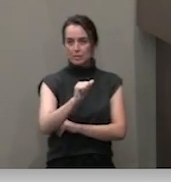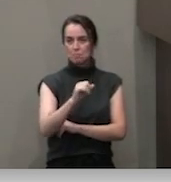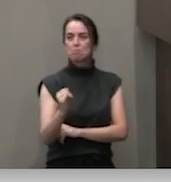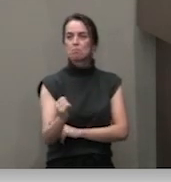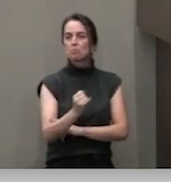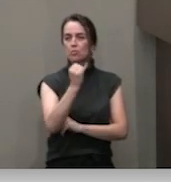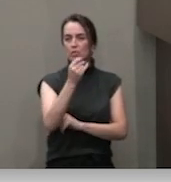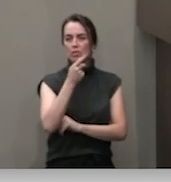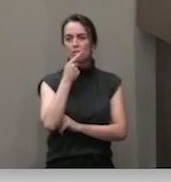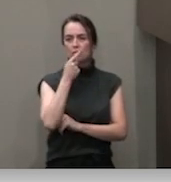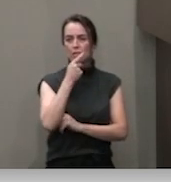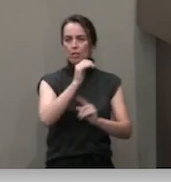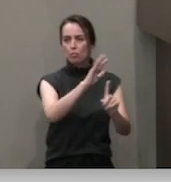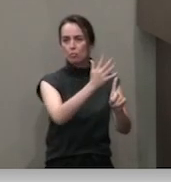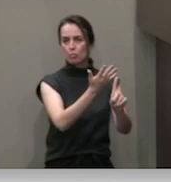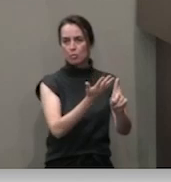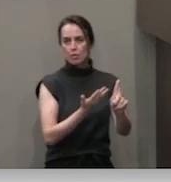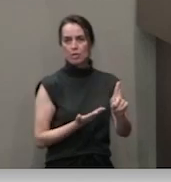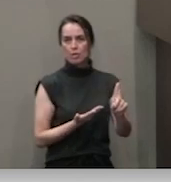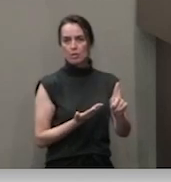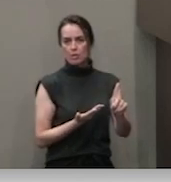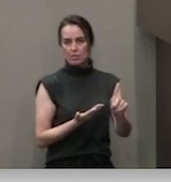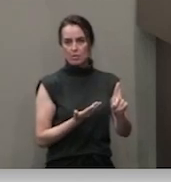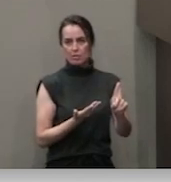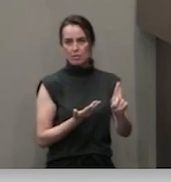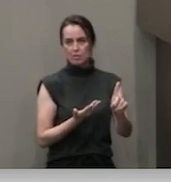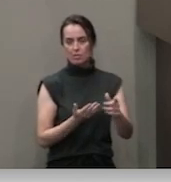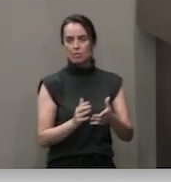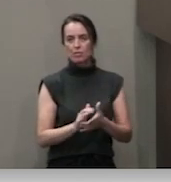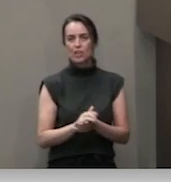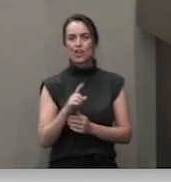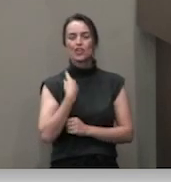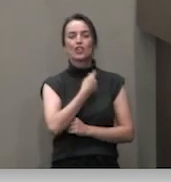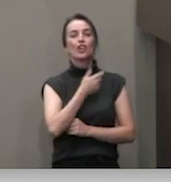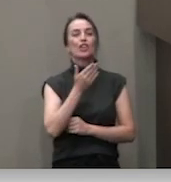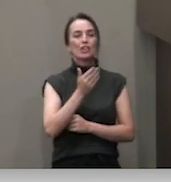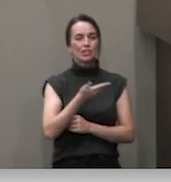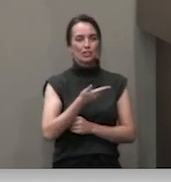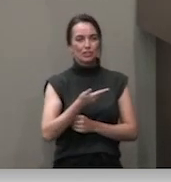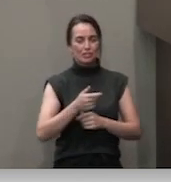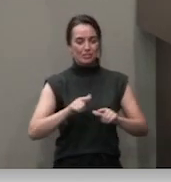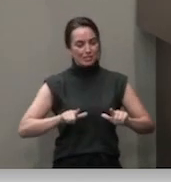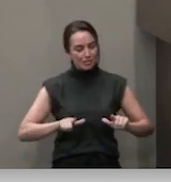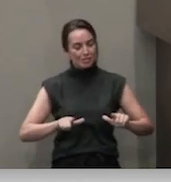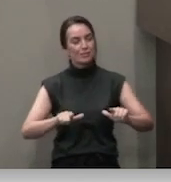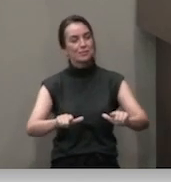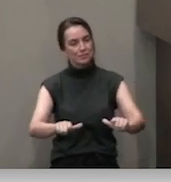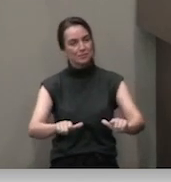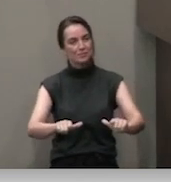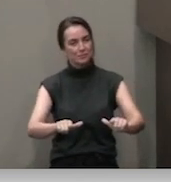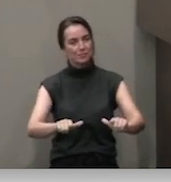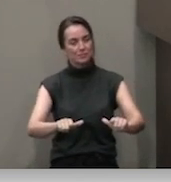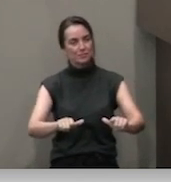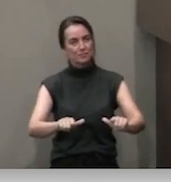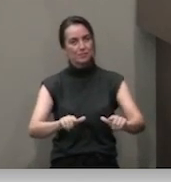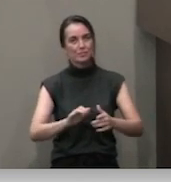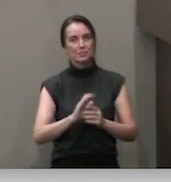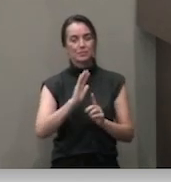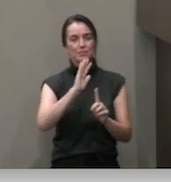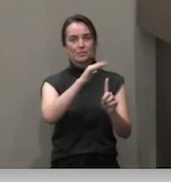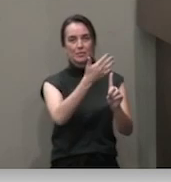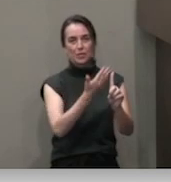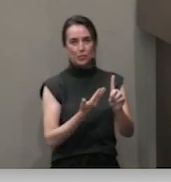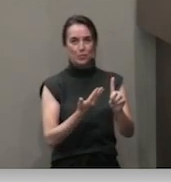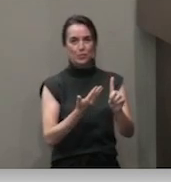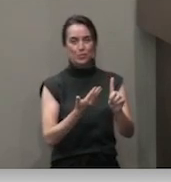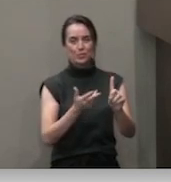sempre homenagem a gente há pouco a gente entregou o certificado de de honra ao mérito